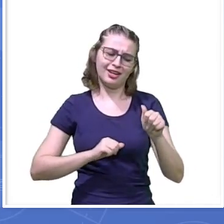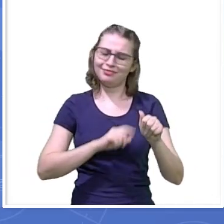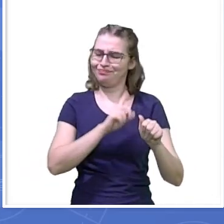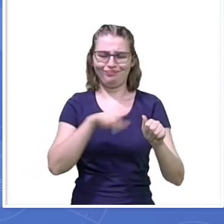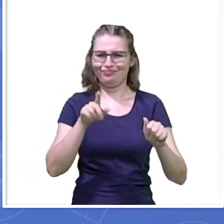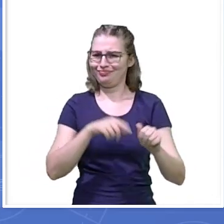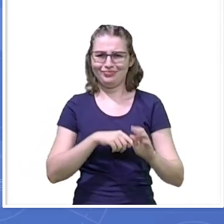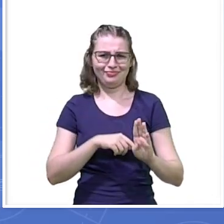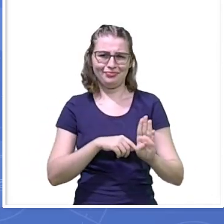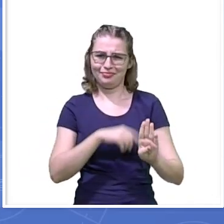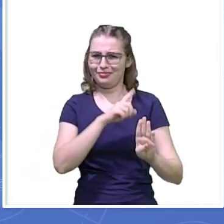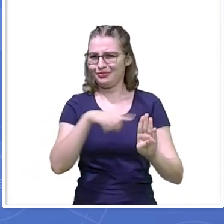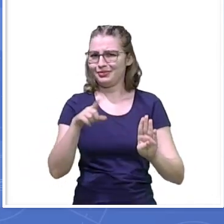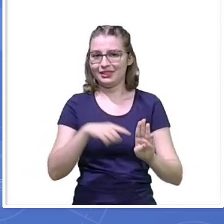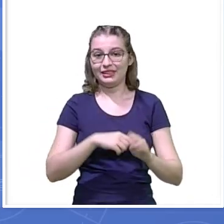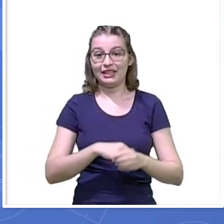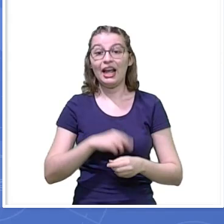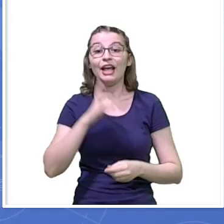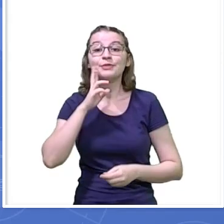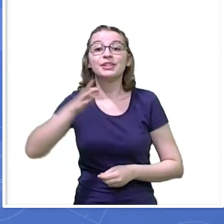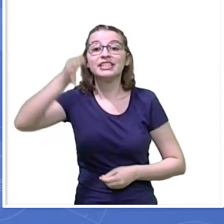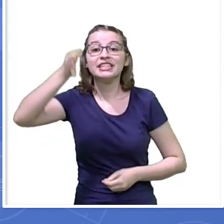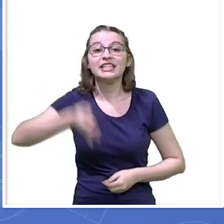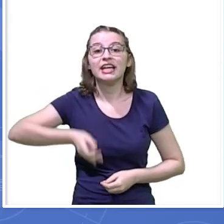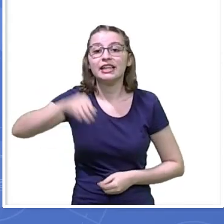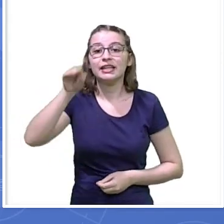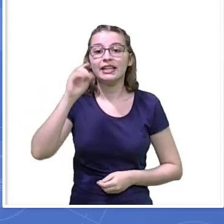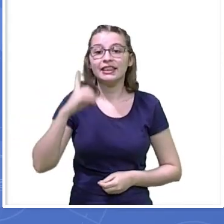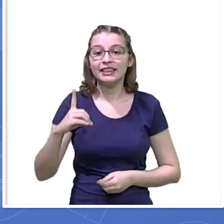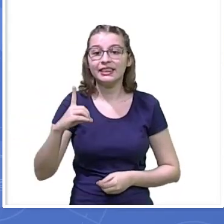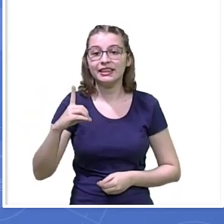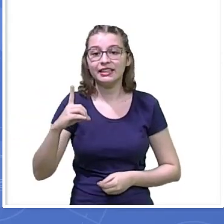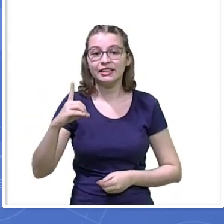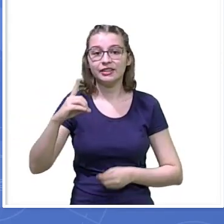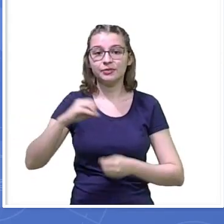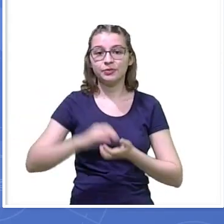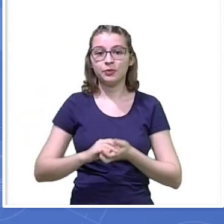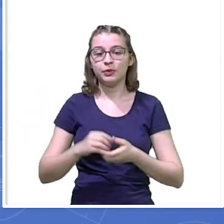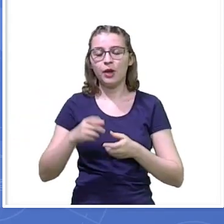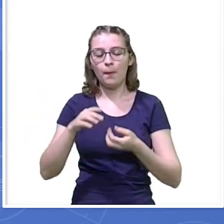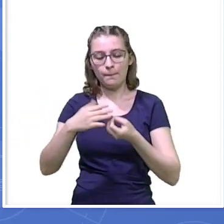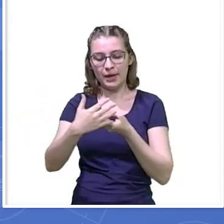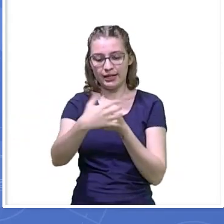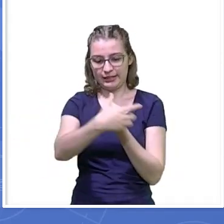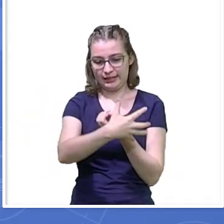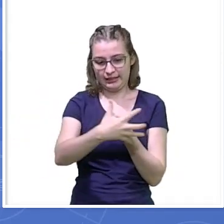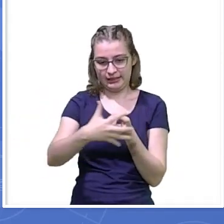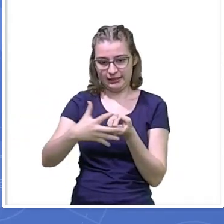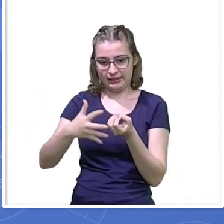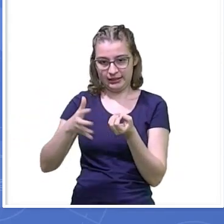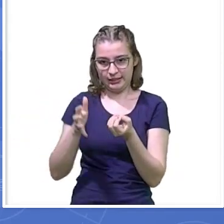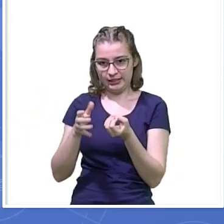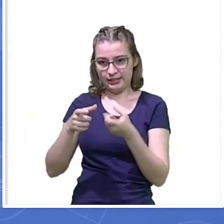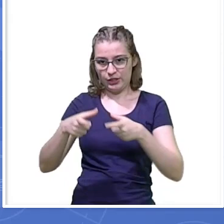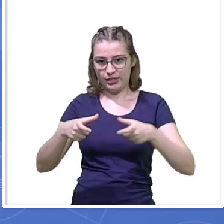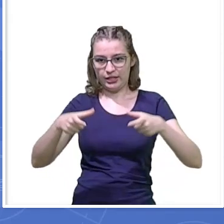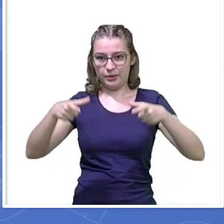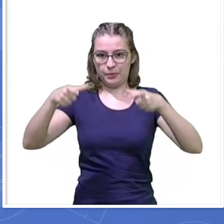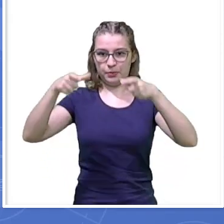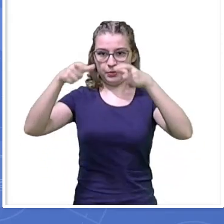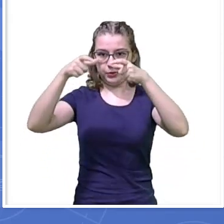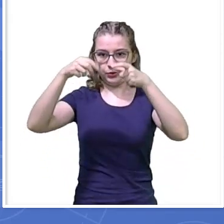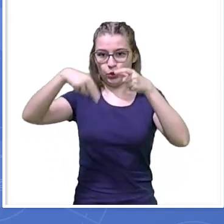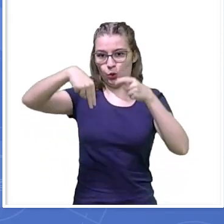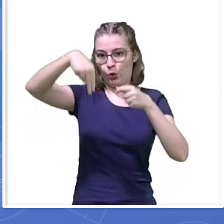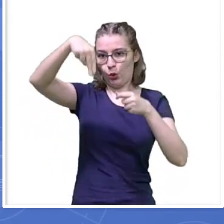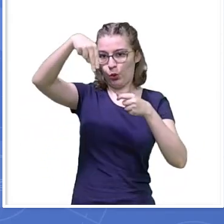letra B, né? É a letra D, né? Linha imaginária que circunda a Terra no sentido horizontal,